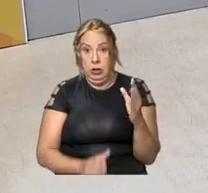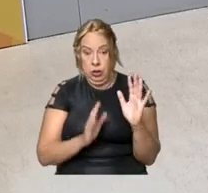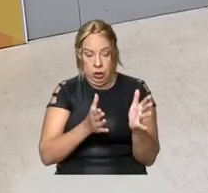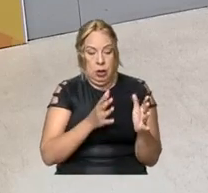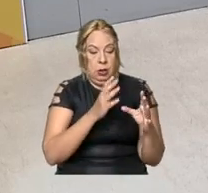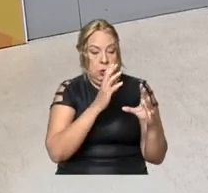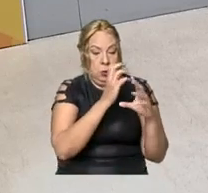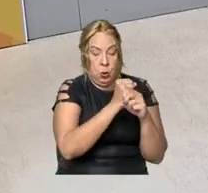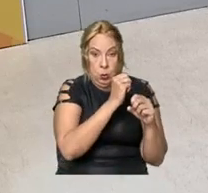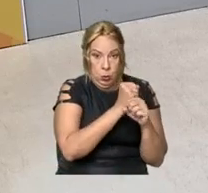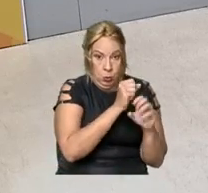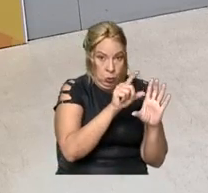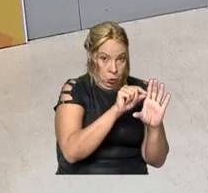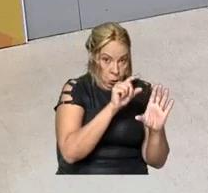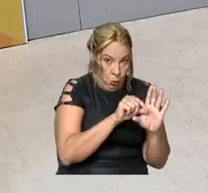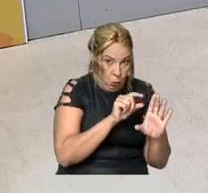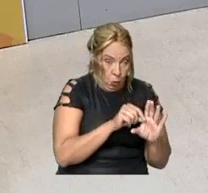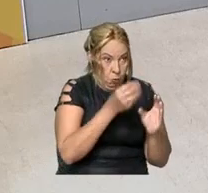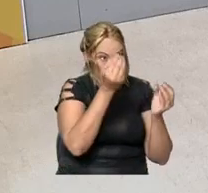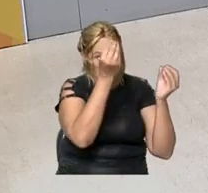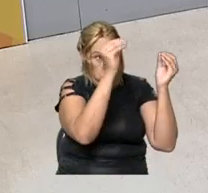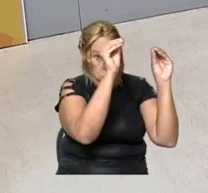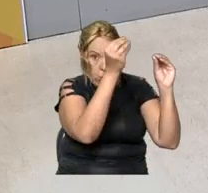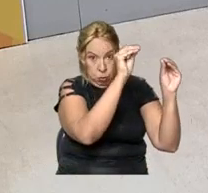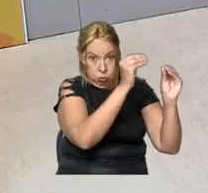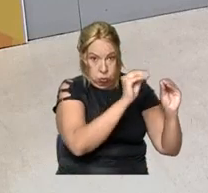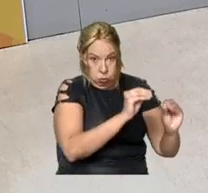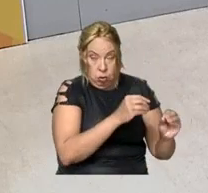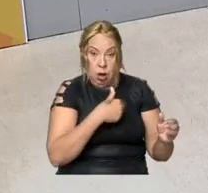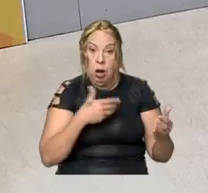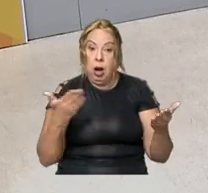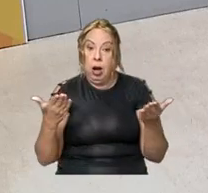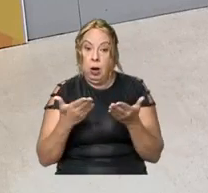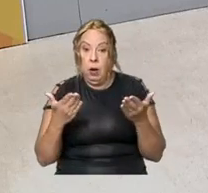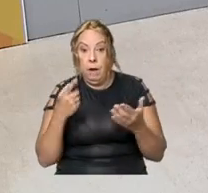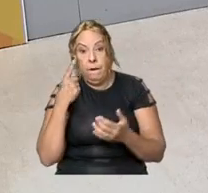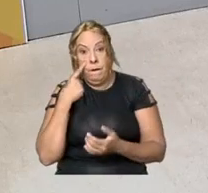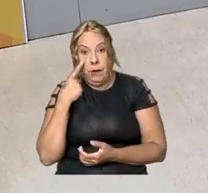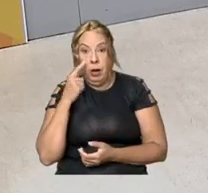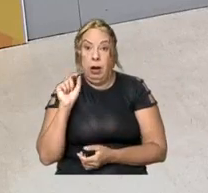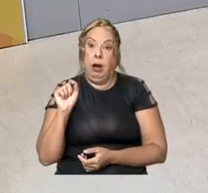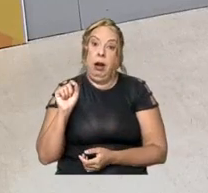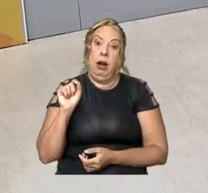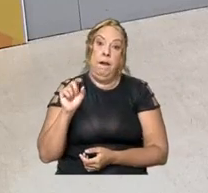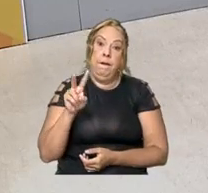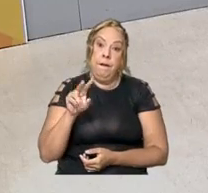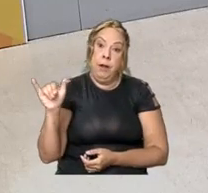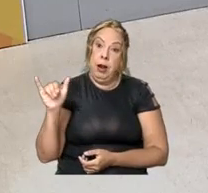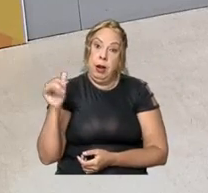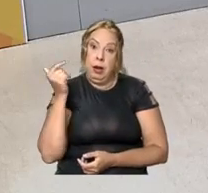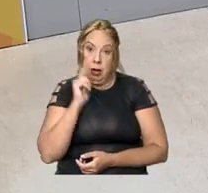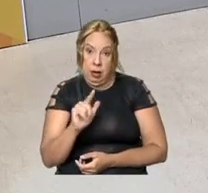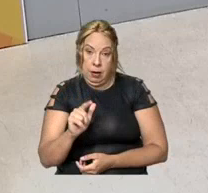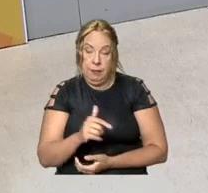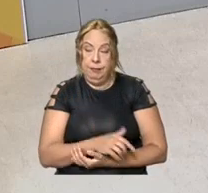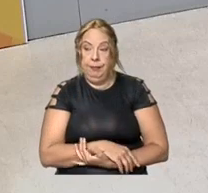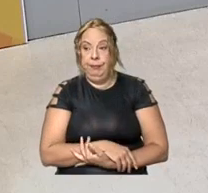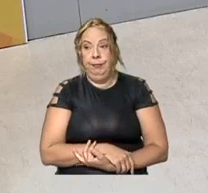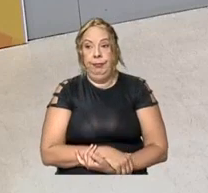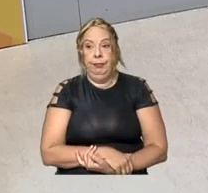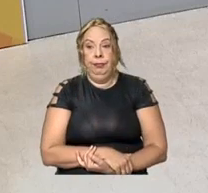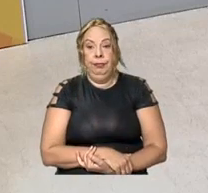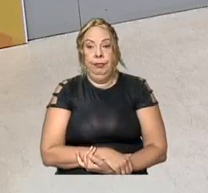nosso terceiro prêmio. Pode chamar mais uma bolinha que tá pertinho de sair a decisiva. Olha aí.